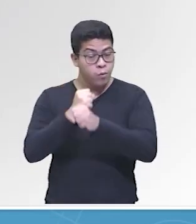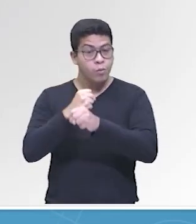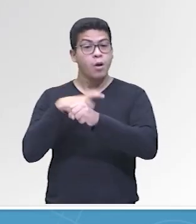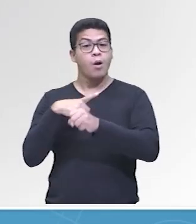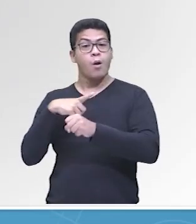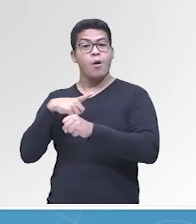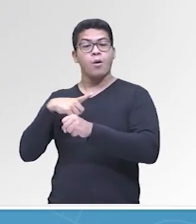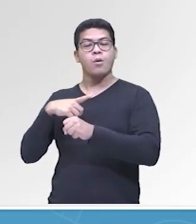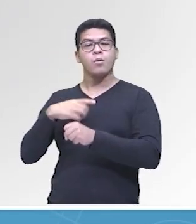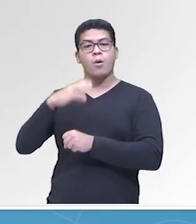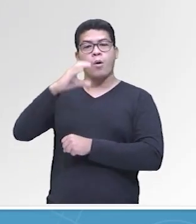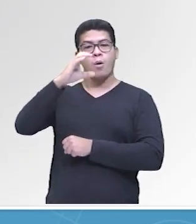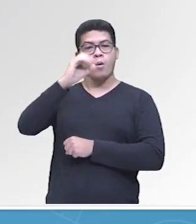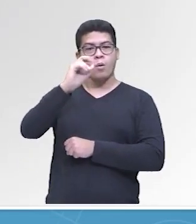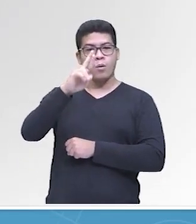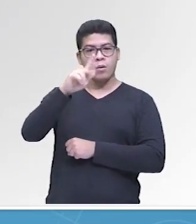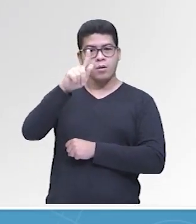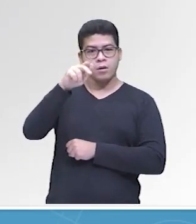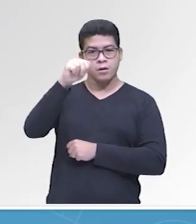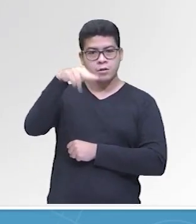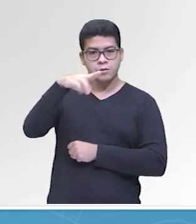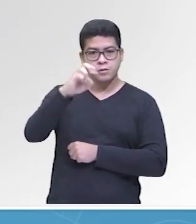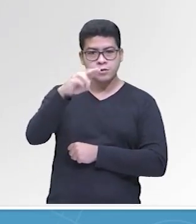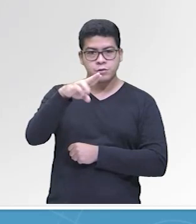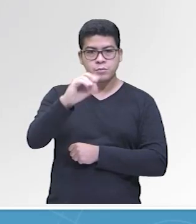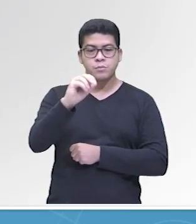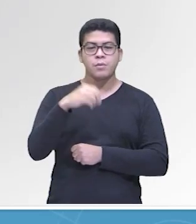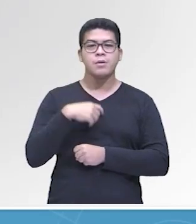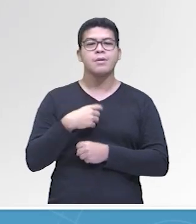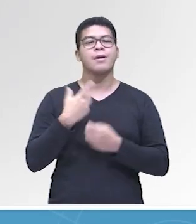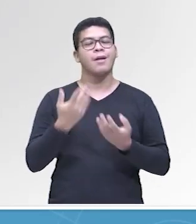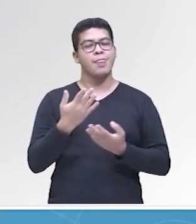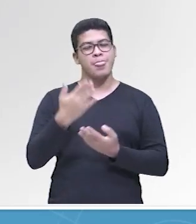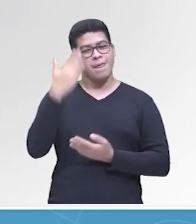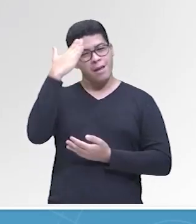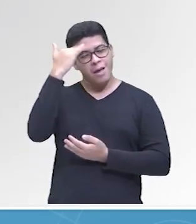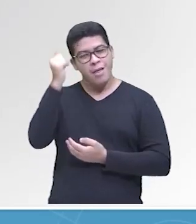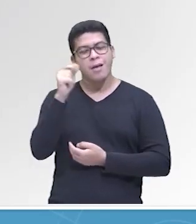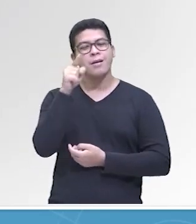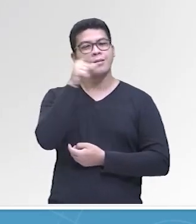formam o organismo com a sua organização. E tenho certeza que vocês